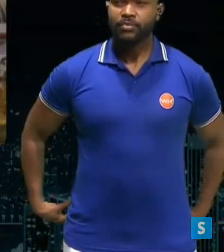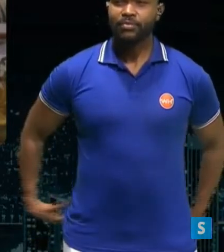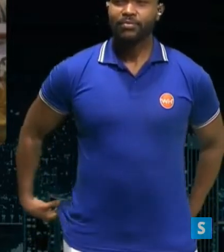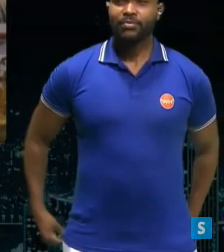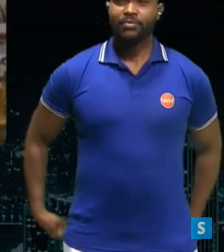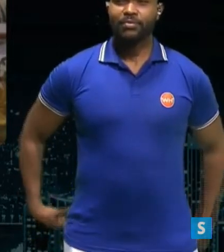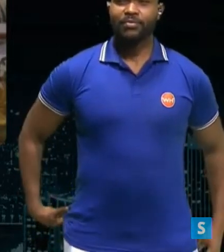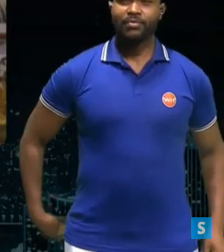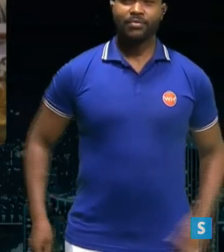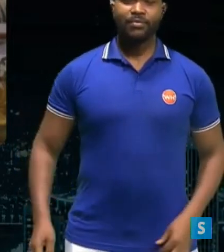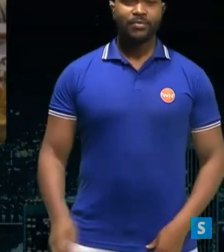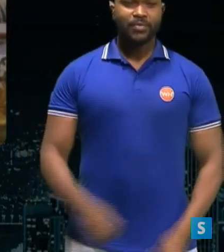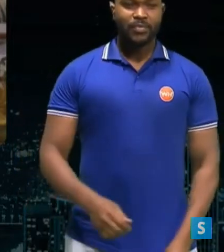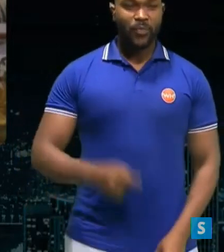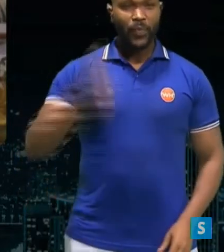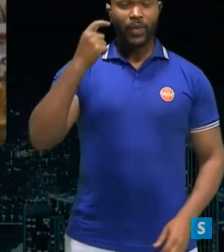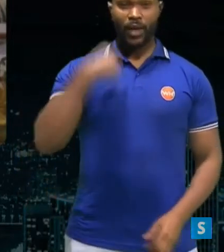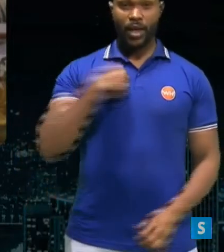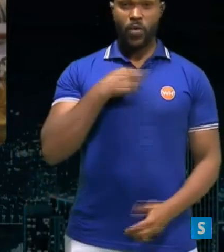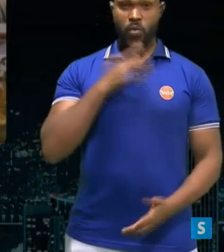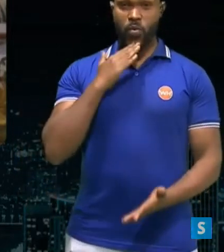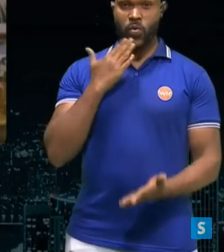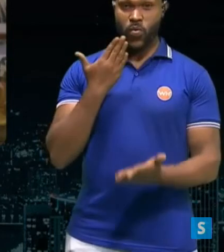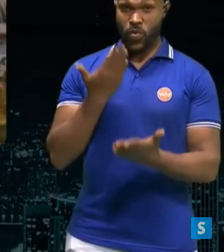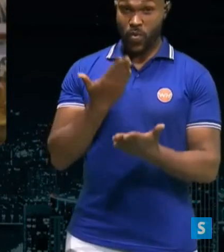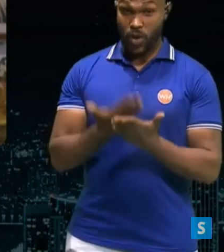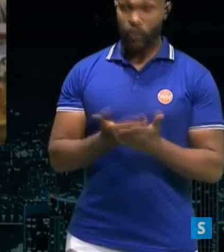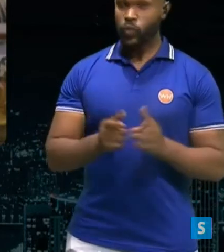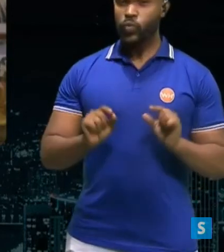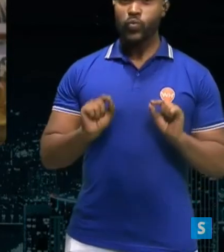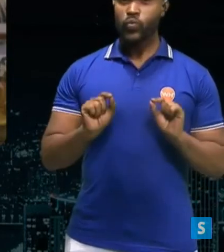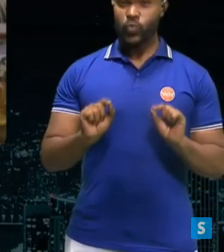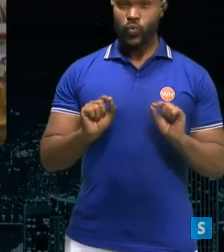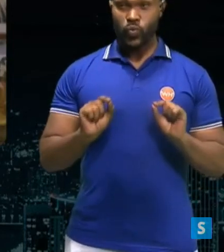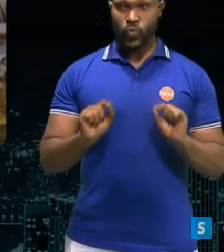acho que eu fiquei de queixo caído com